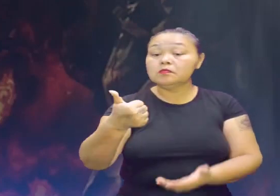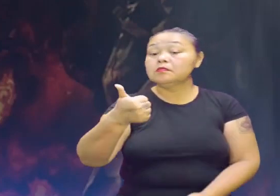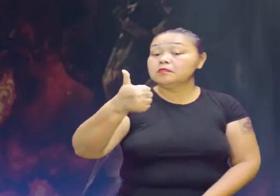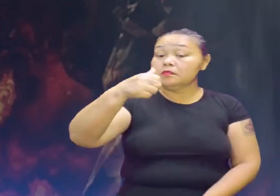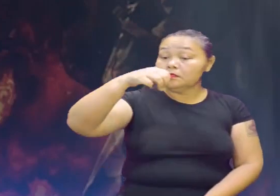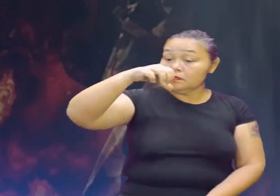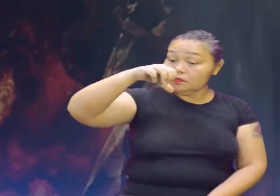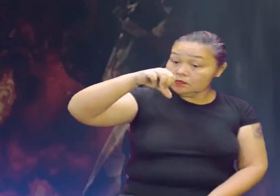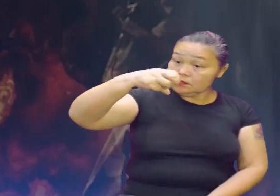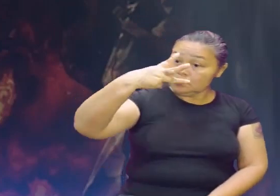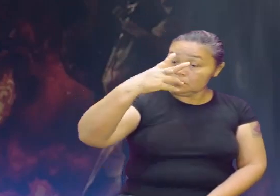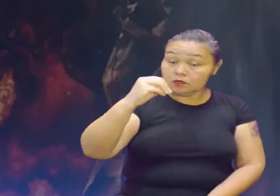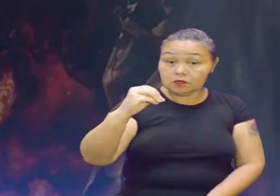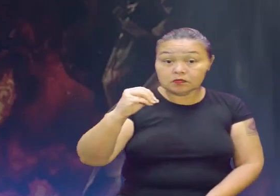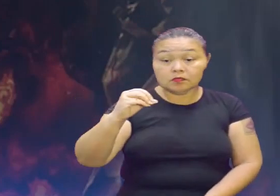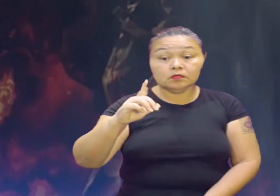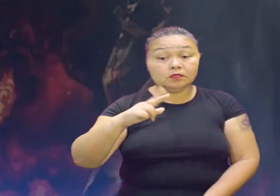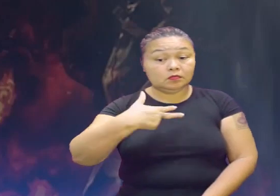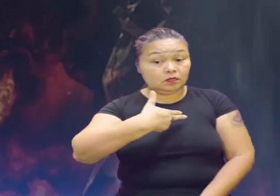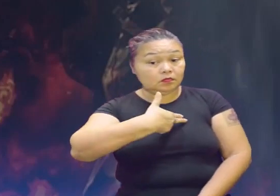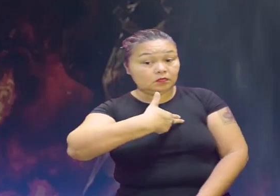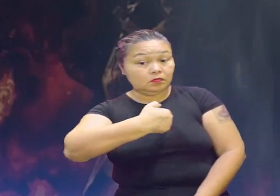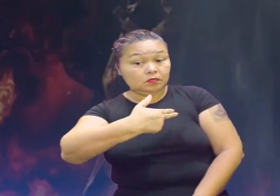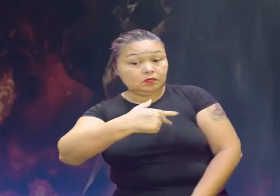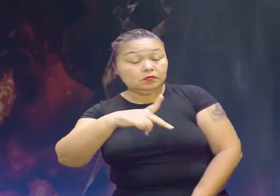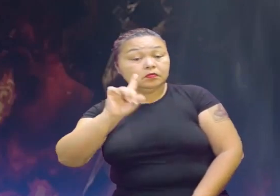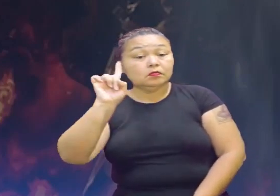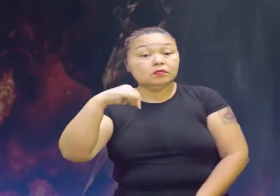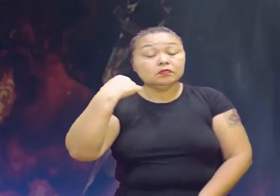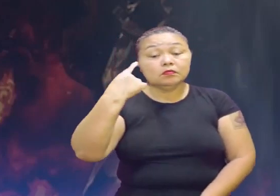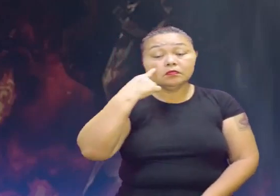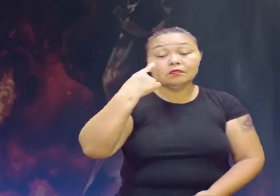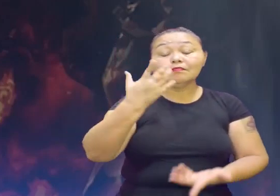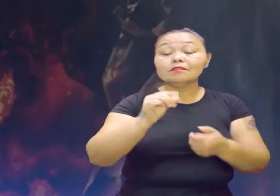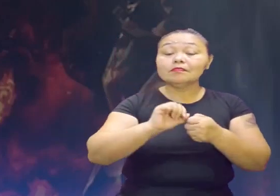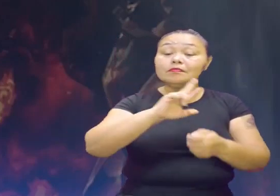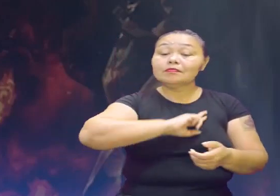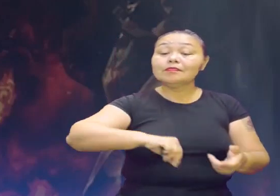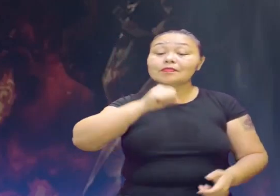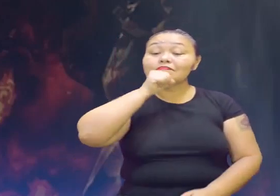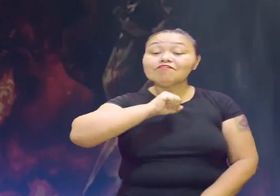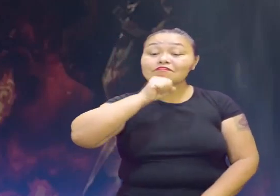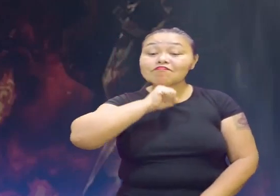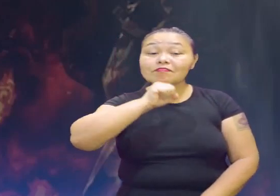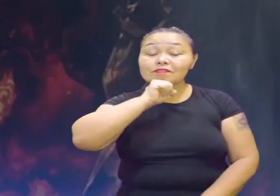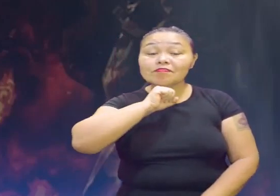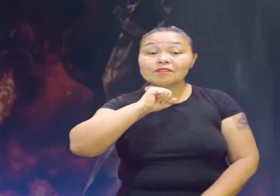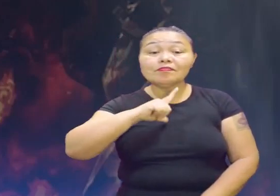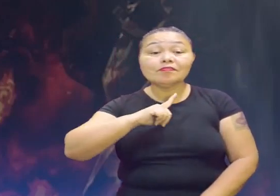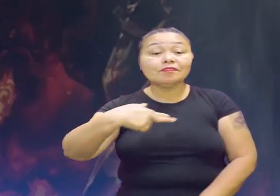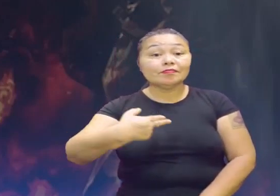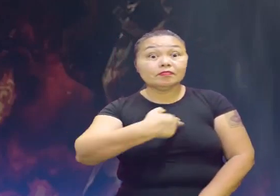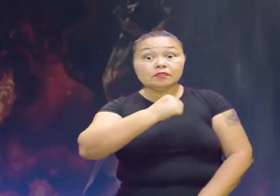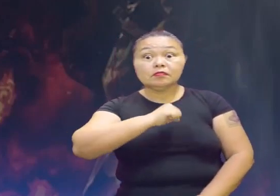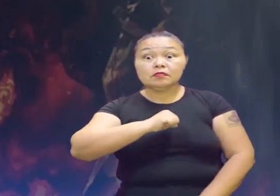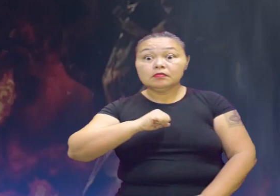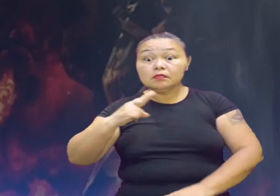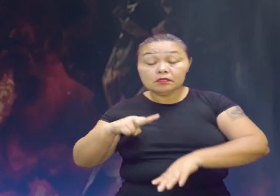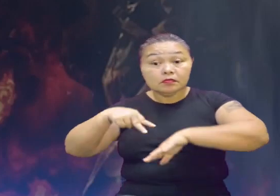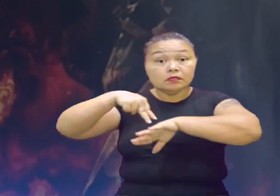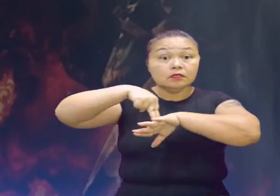1930, Getúlio Vargas vai chamar esse período de República Velha. Quando Getúlio entra, ele dá um